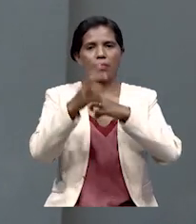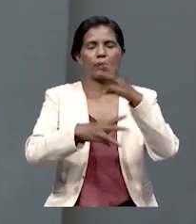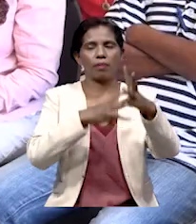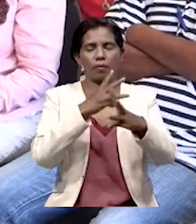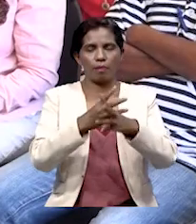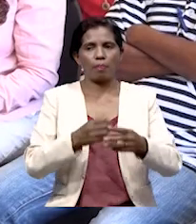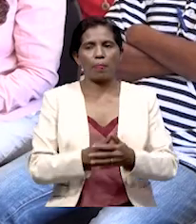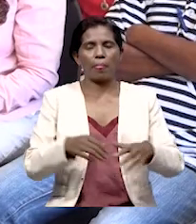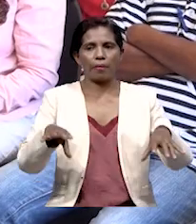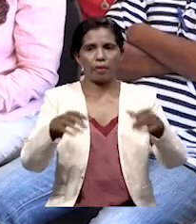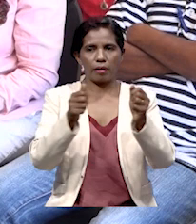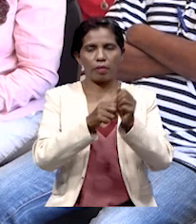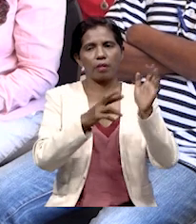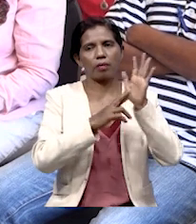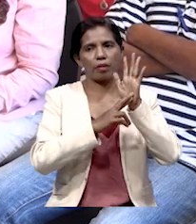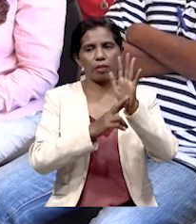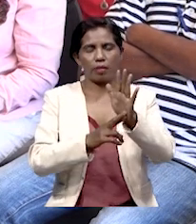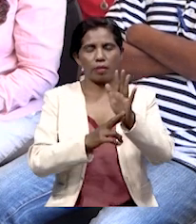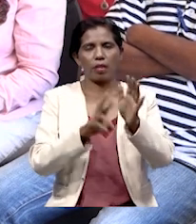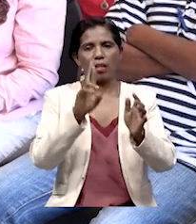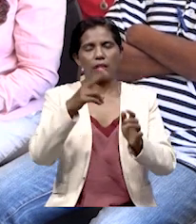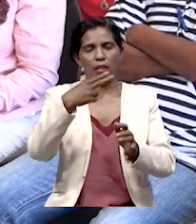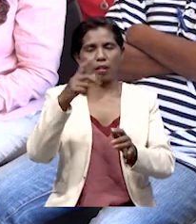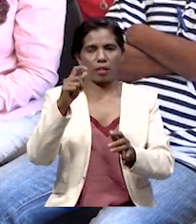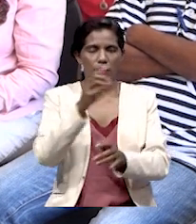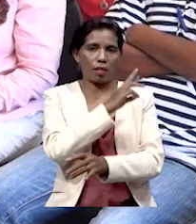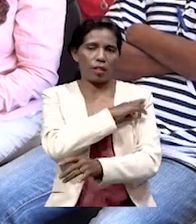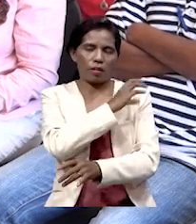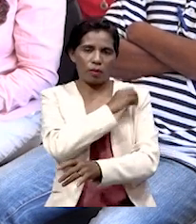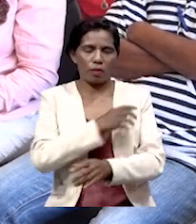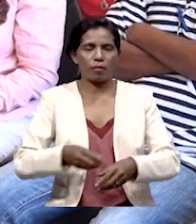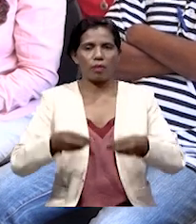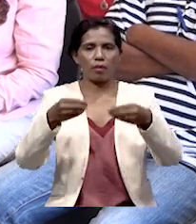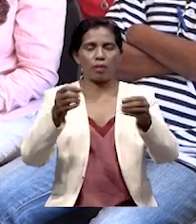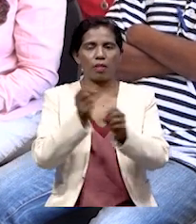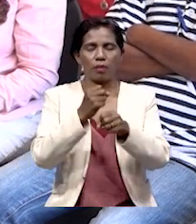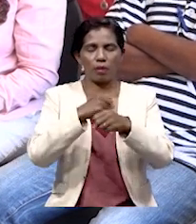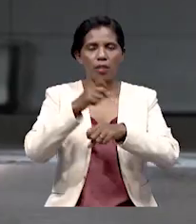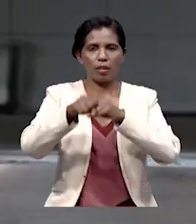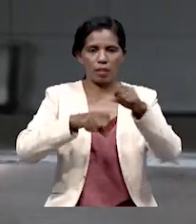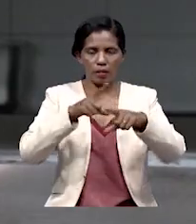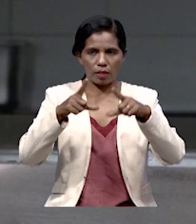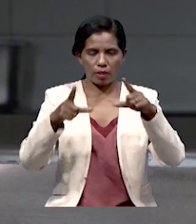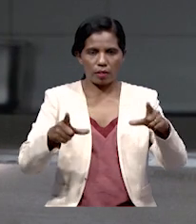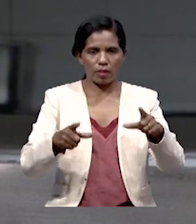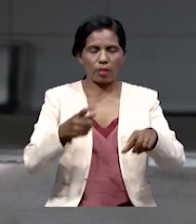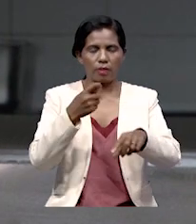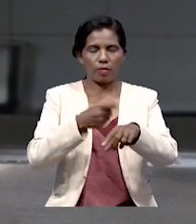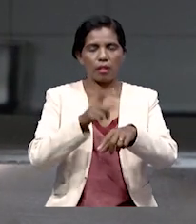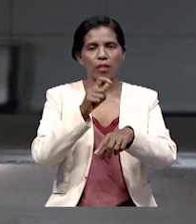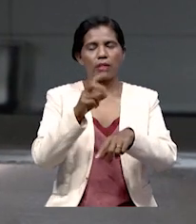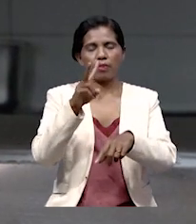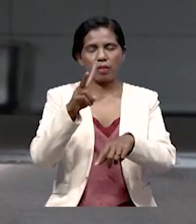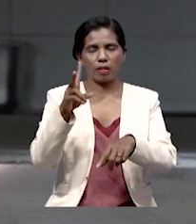Acordo refere antes né representante Raisa Domi Timoruan foi on espaço a tuhalo lian gestual ba notícia e a